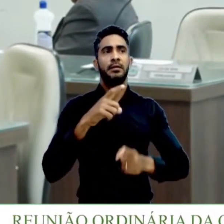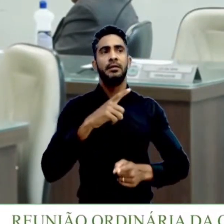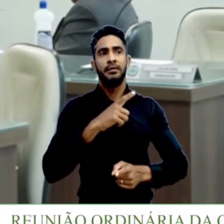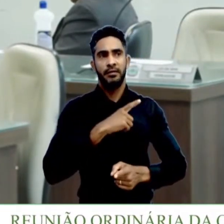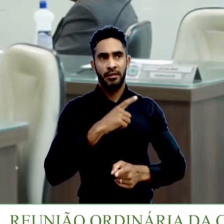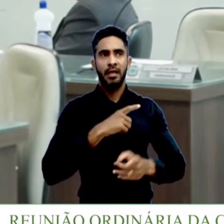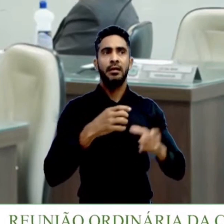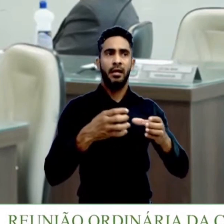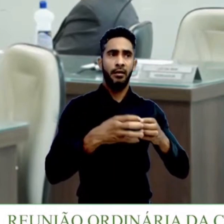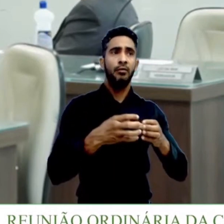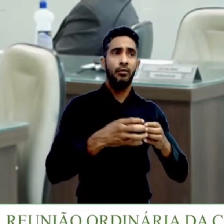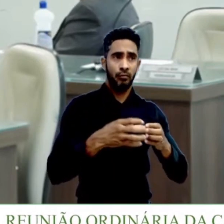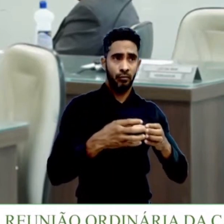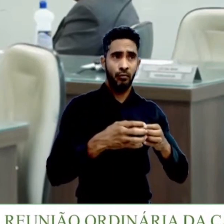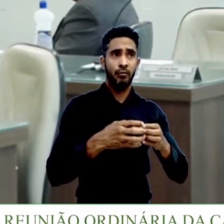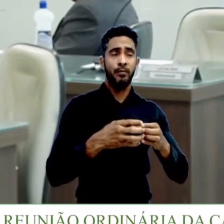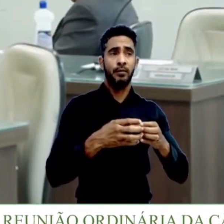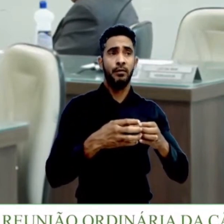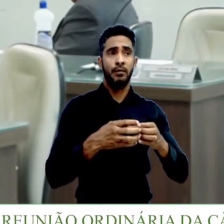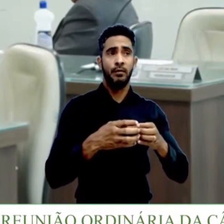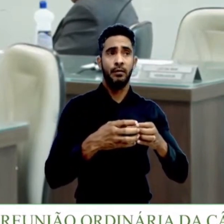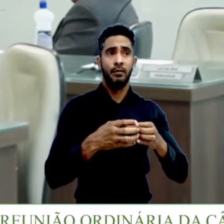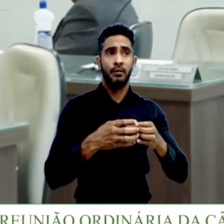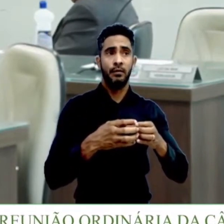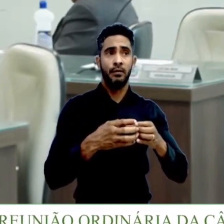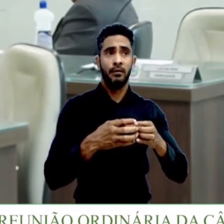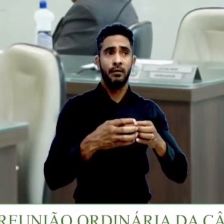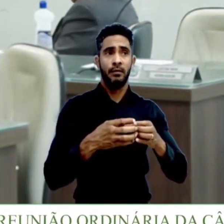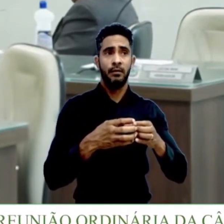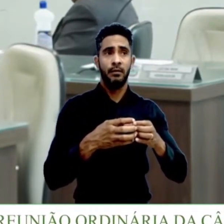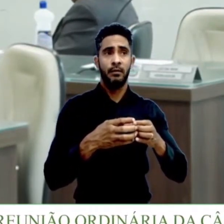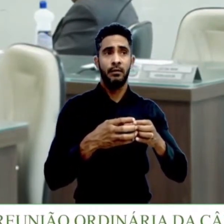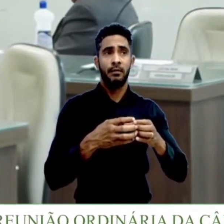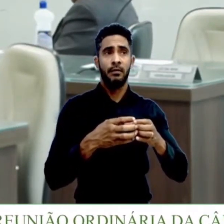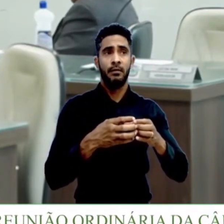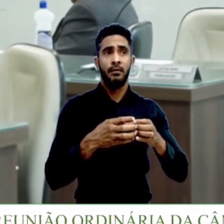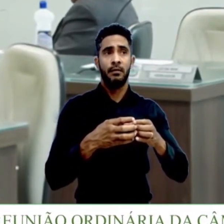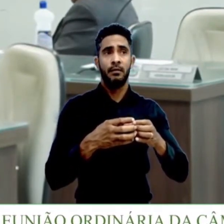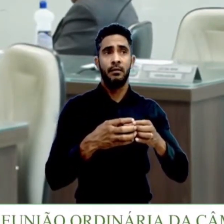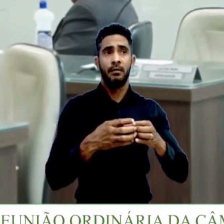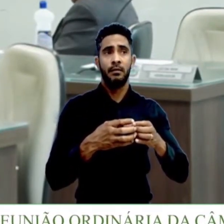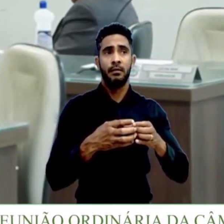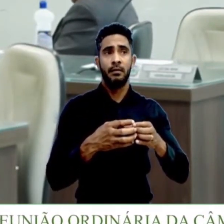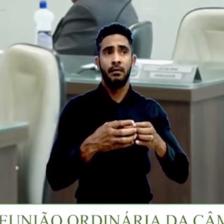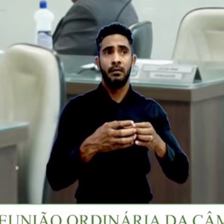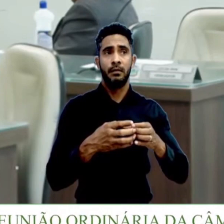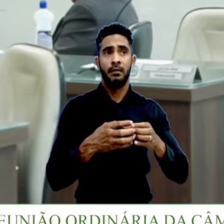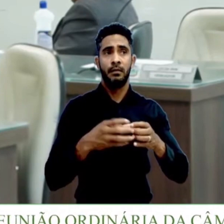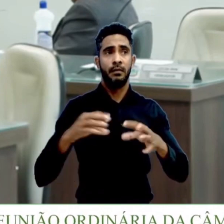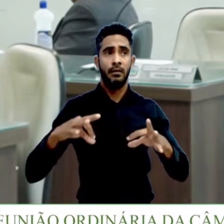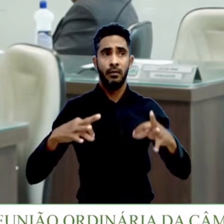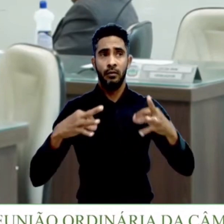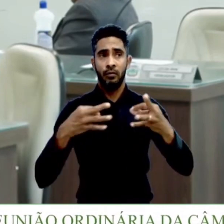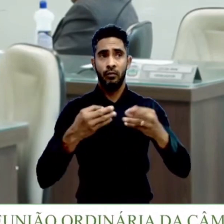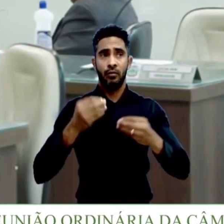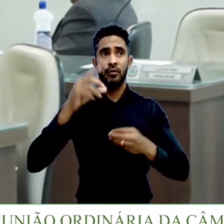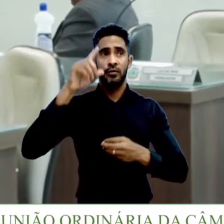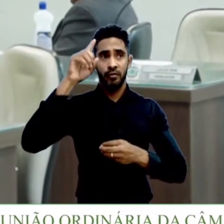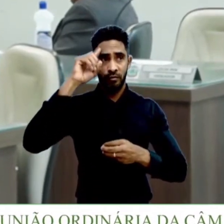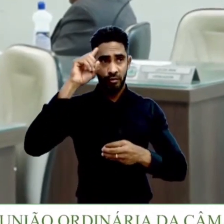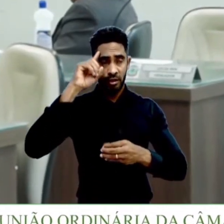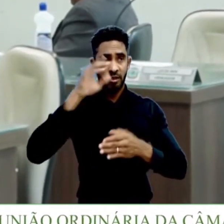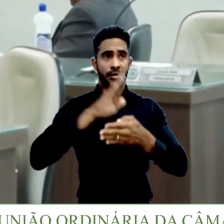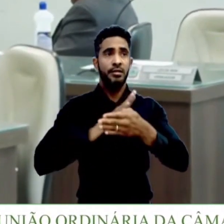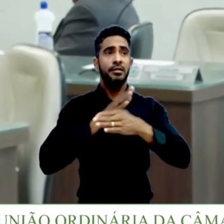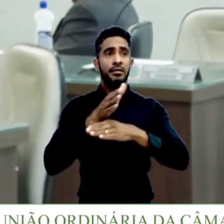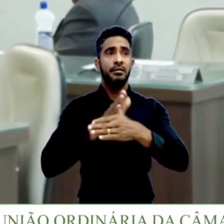faz parte desse consultório de rua, entendeu? Então, todos os dias, às vezes, sai, né,